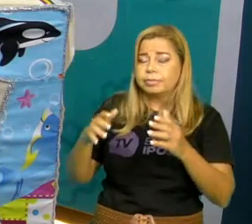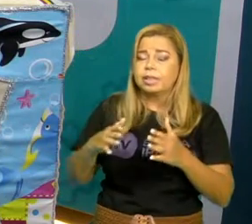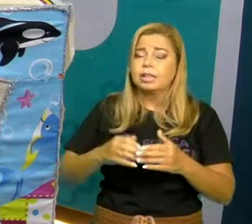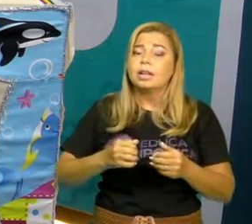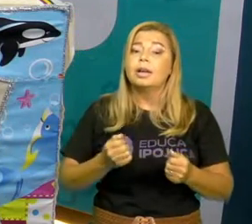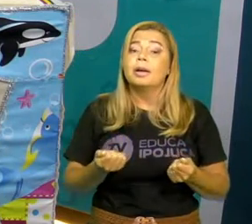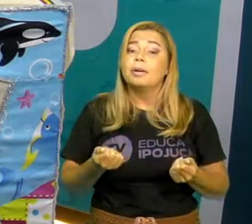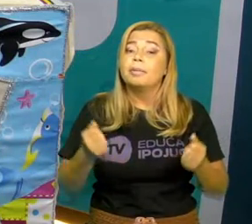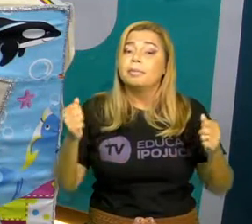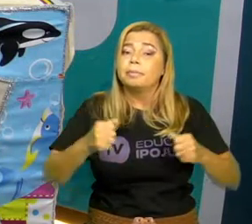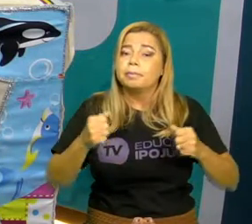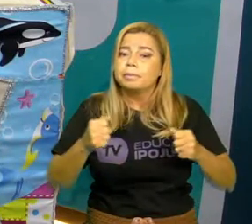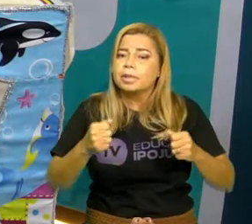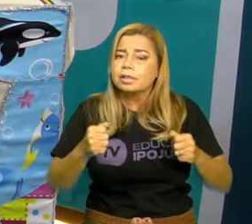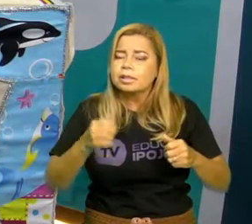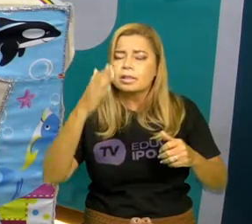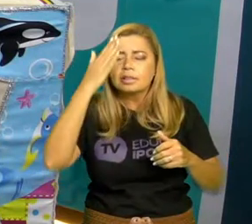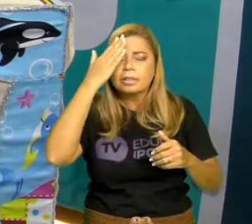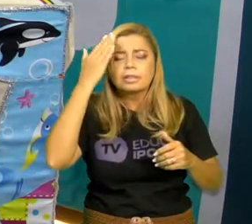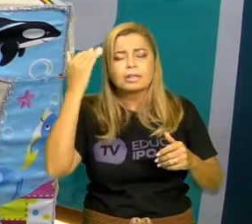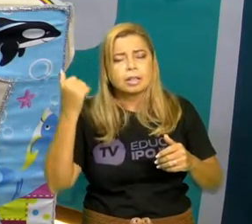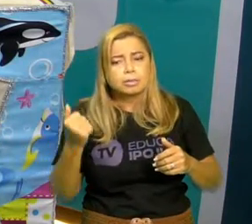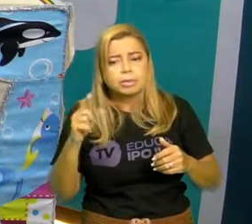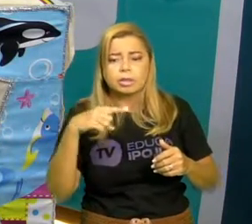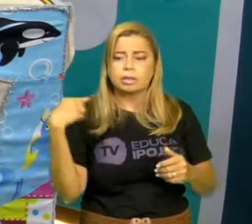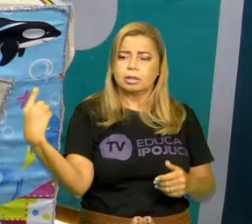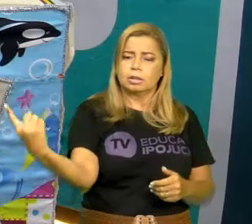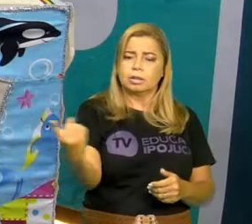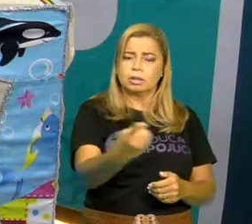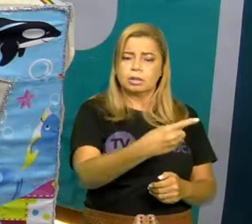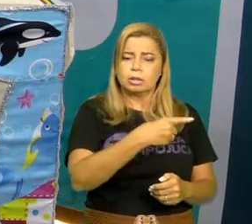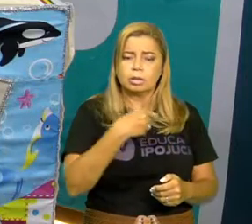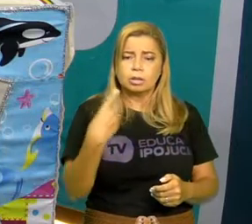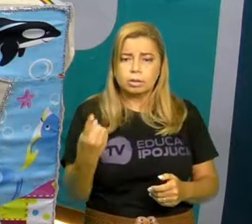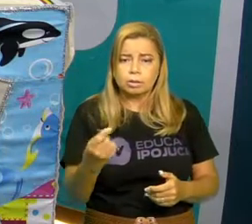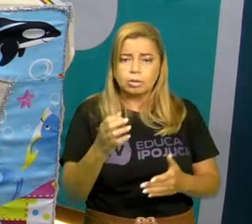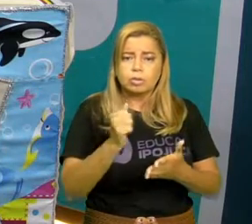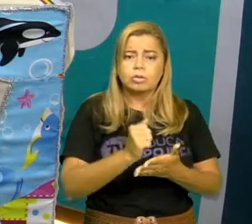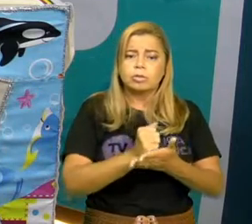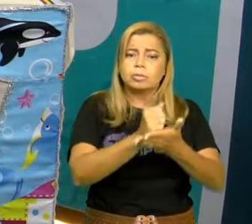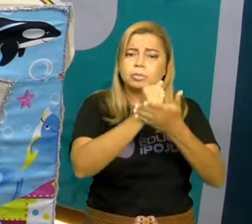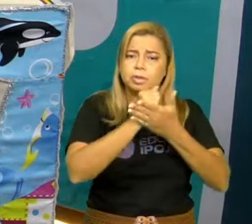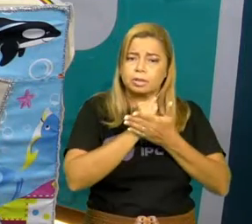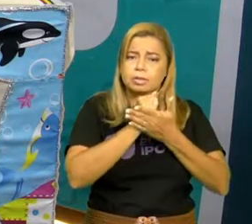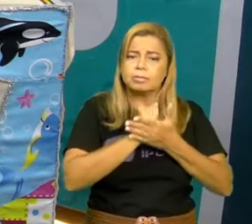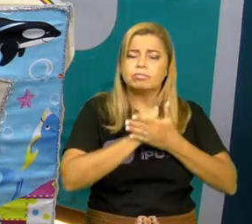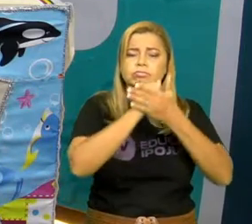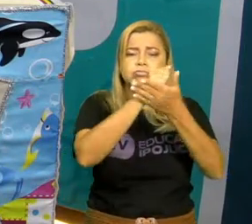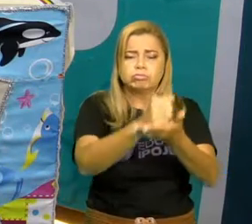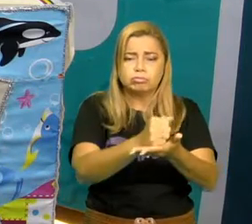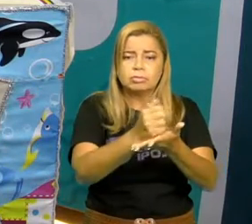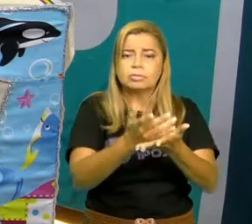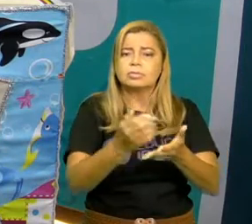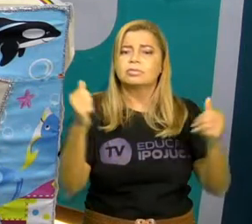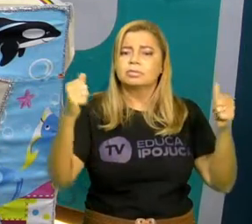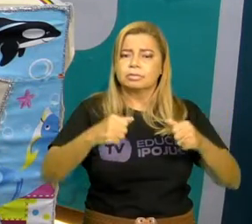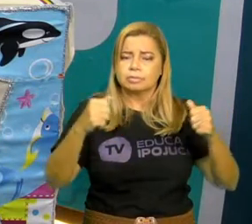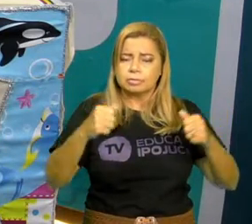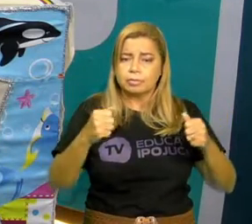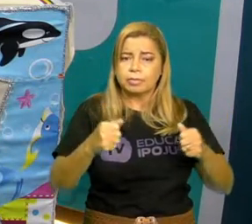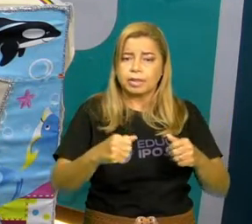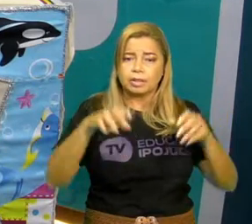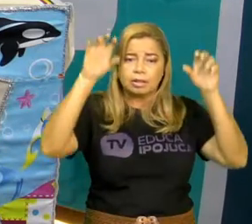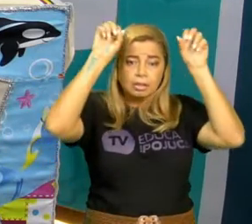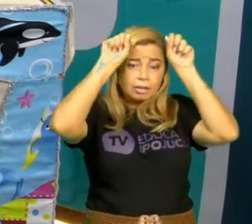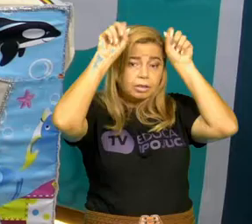e tem que saber que nós precisamos um do outro. É, né? É verdade, tia Lê. Isso mesmo, tá, todo gente? Todo mundo precisa